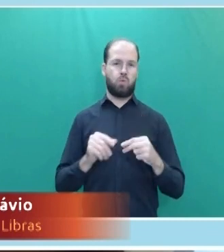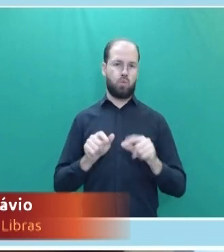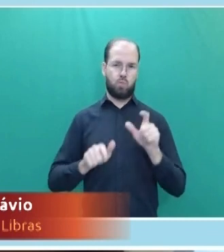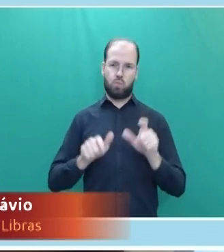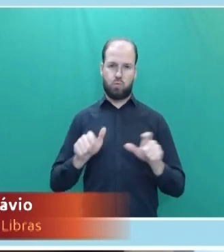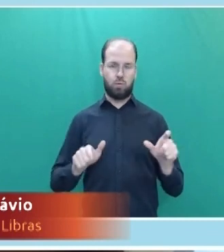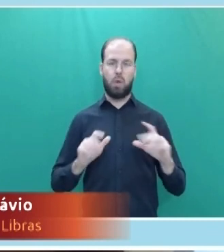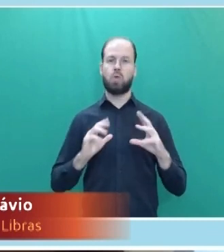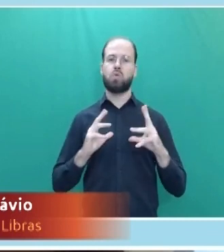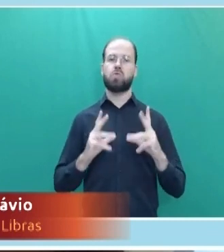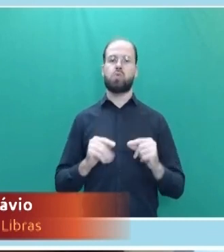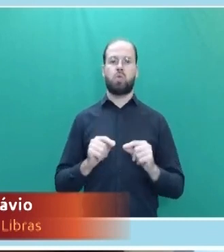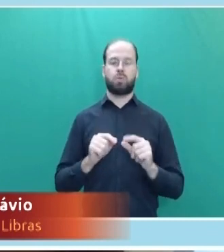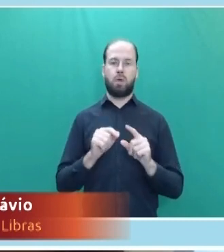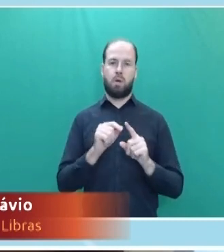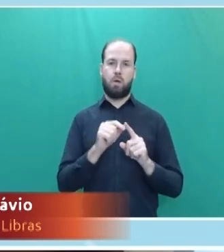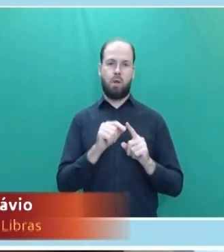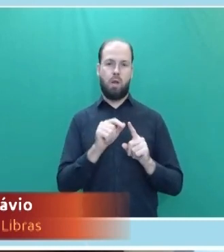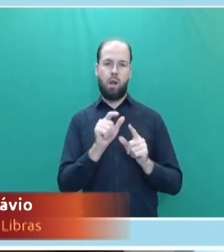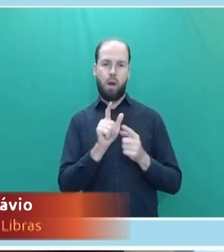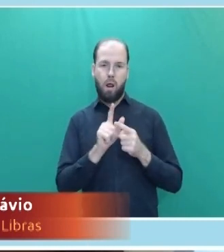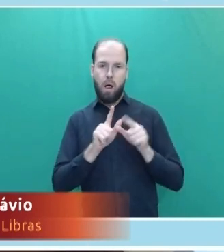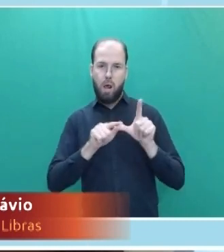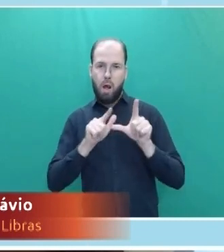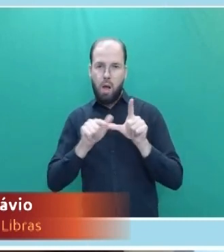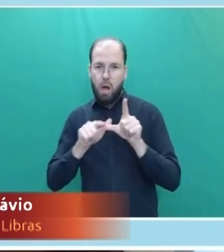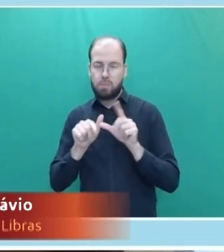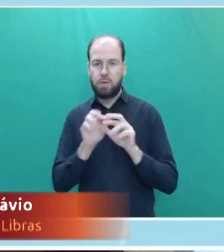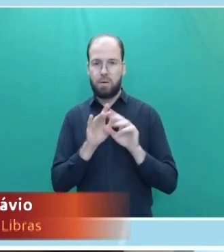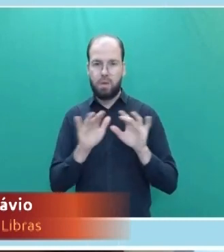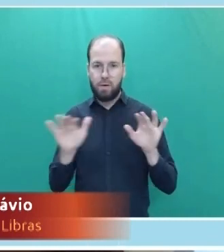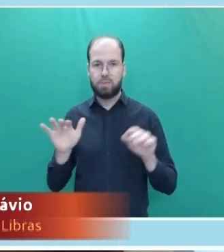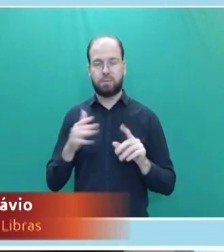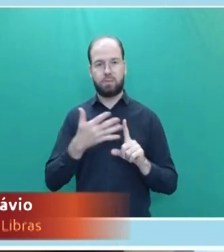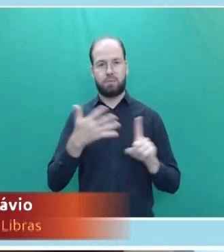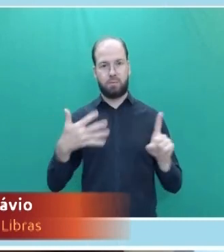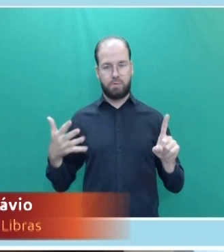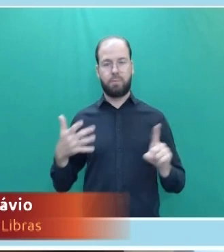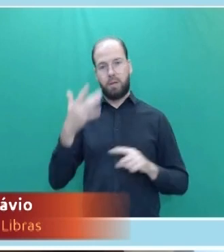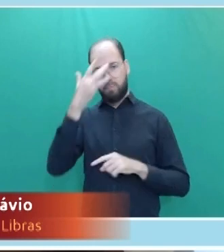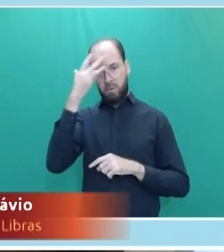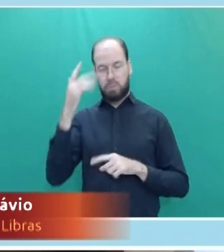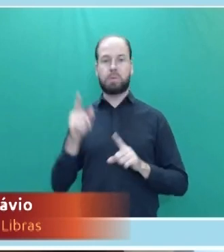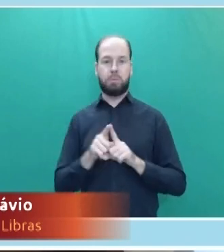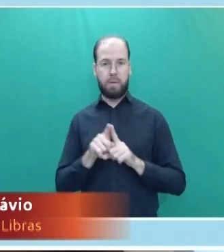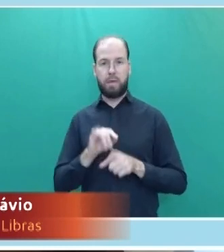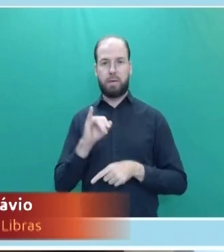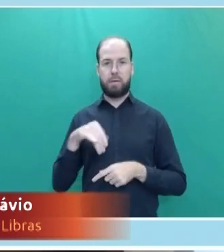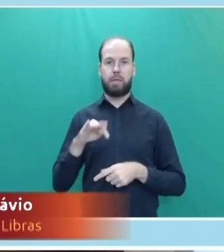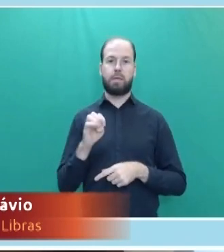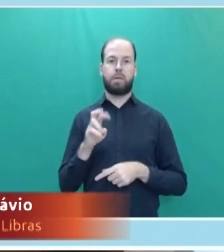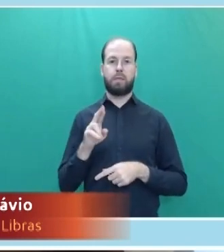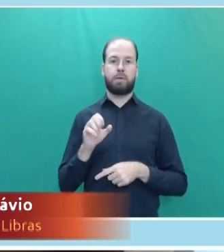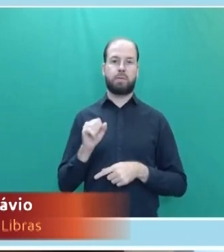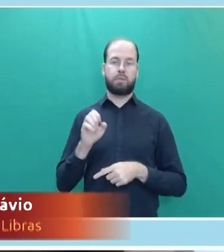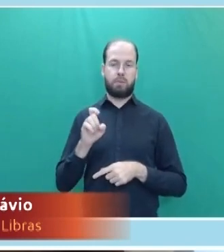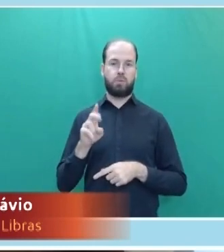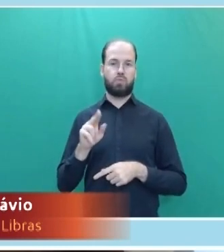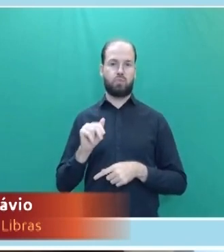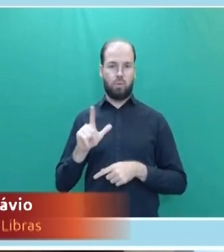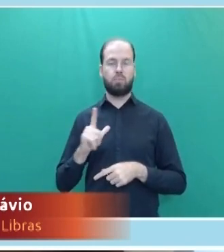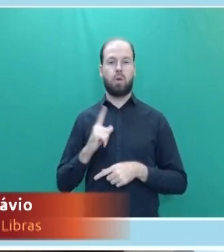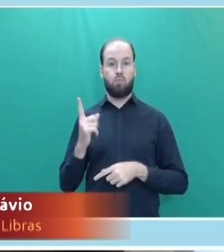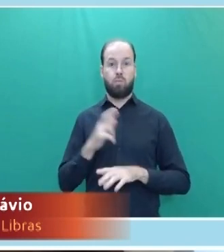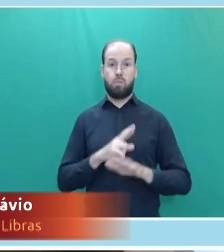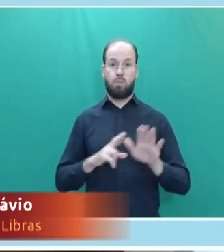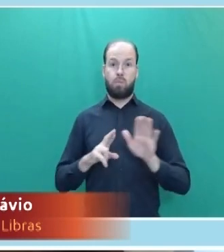todas as letrinhas, assim, da sigla, falando sobre pessoas intersexuais, assim, a gente teve uma representatividade que foi no